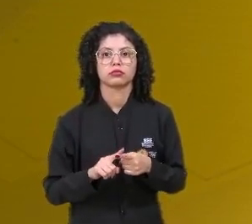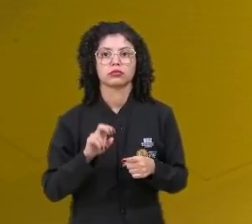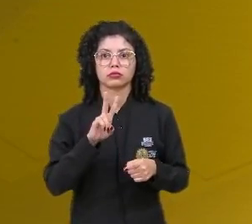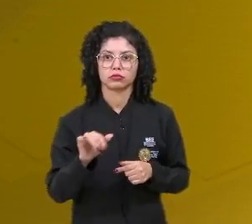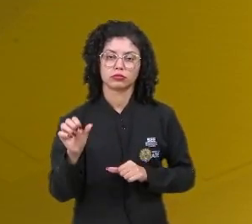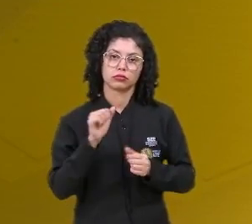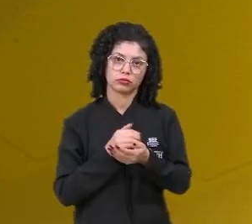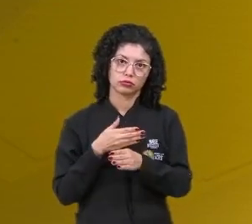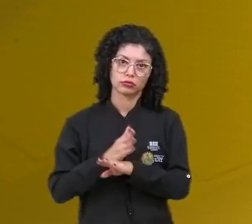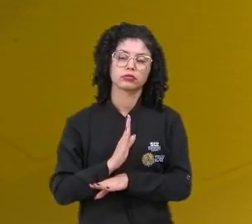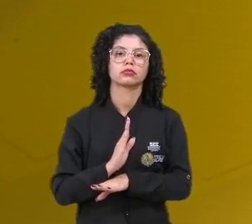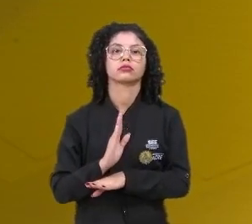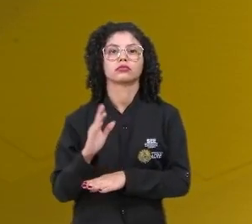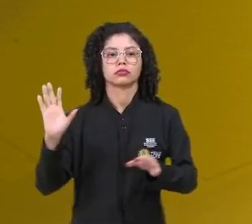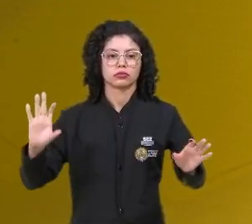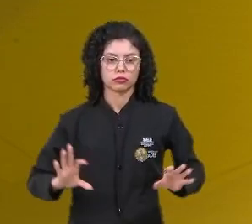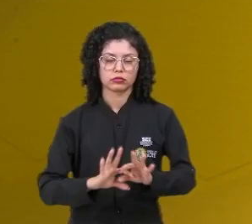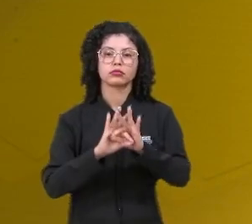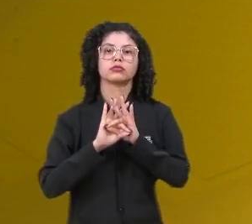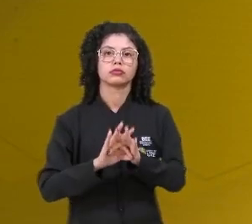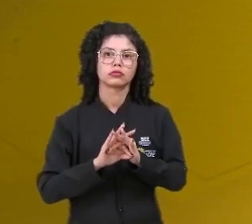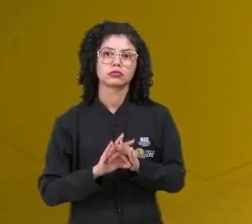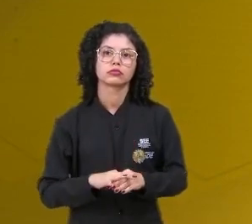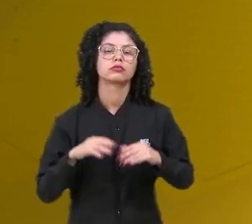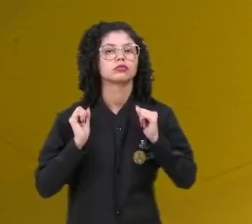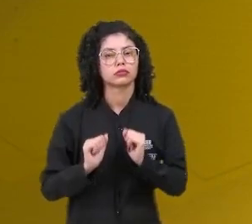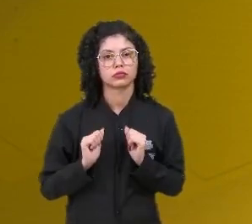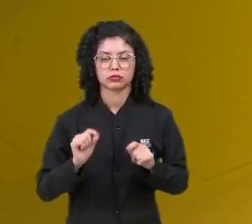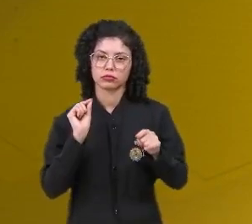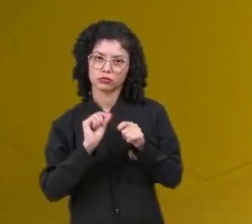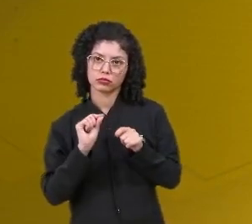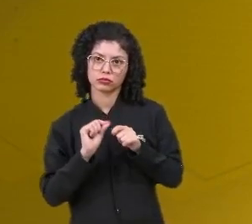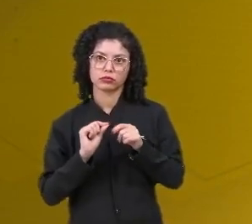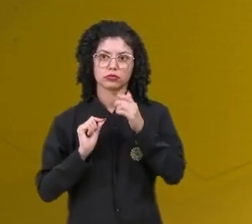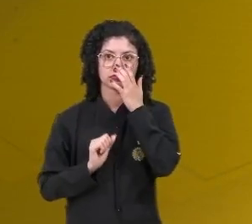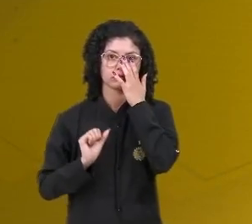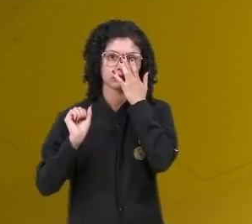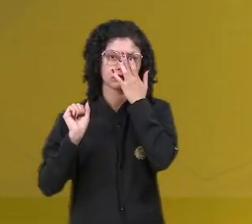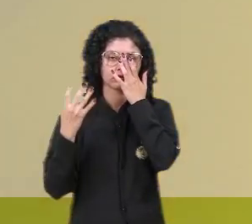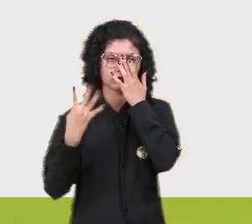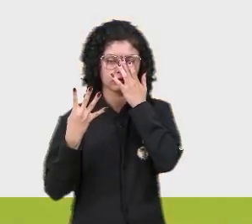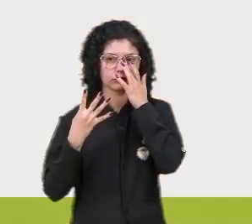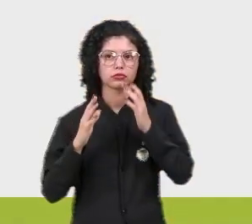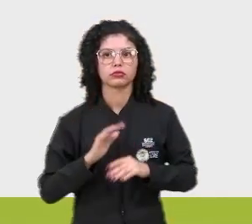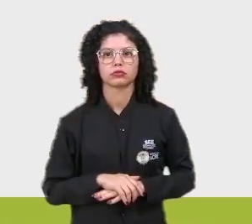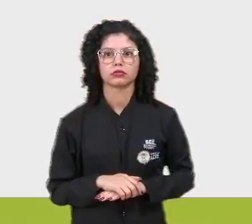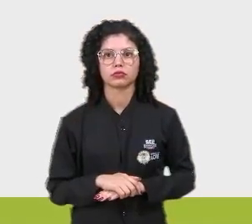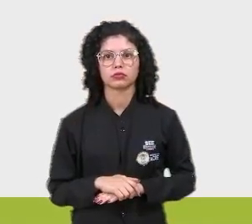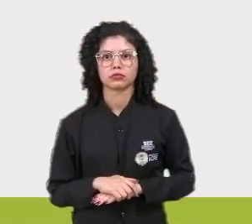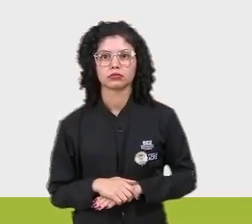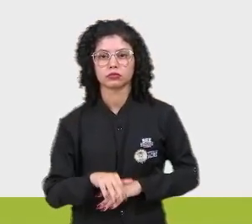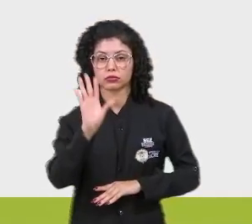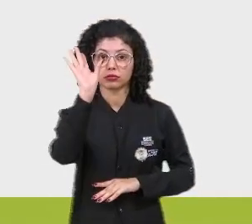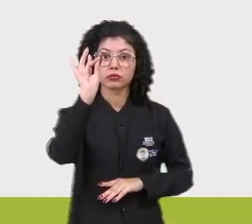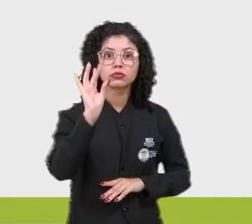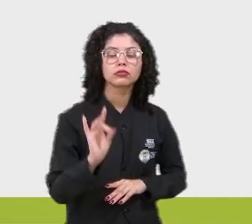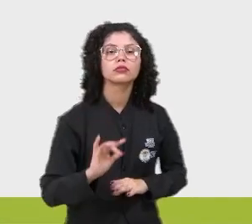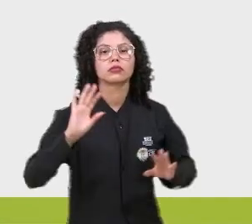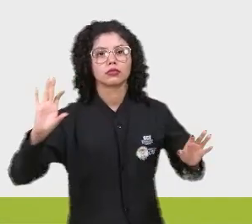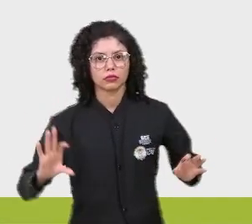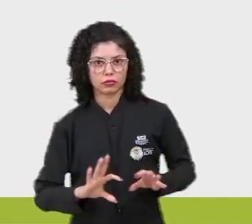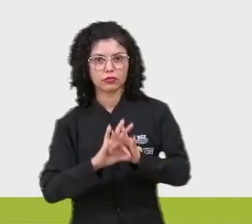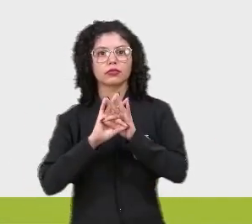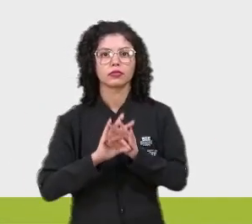aí ultrapassar a quantidade de ligações que ele pode fazer, que são 4, tá? Cada ligação